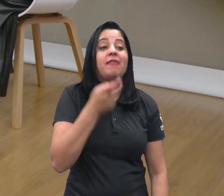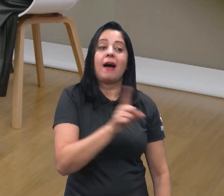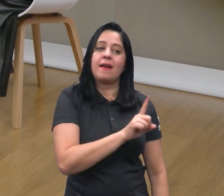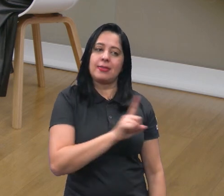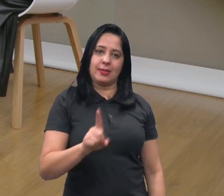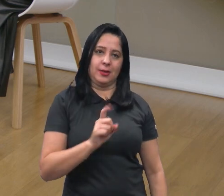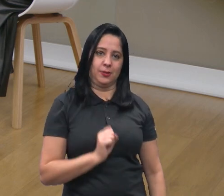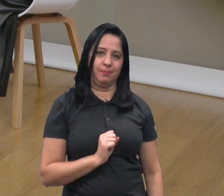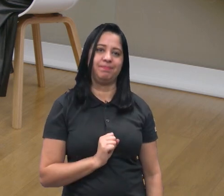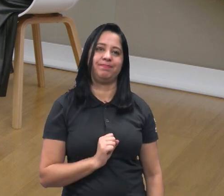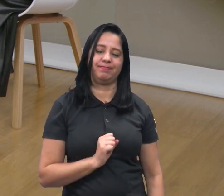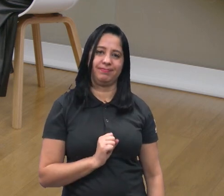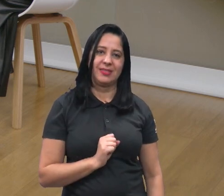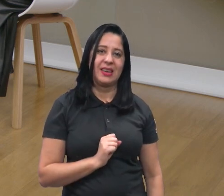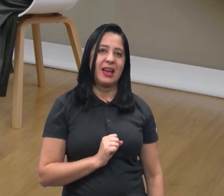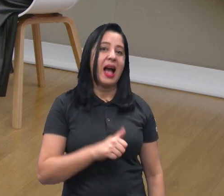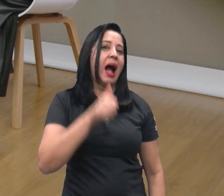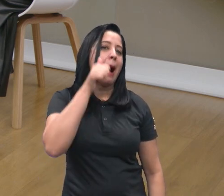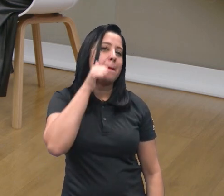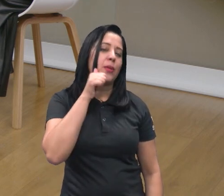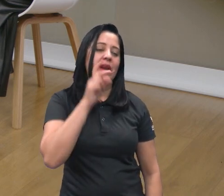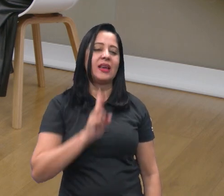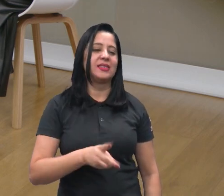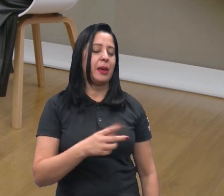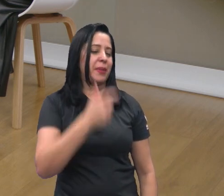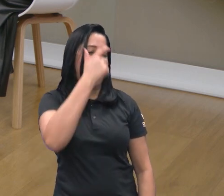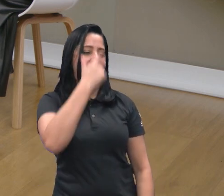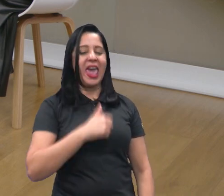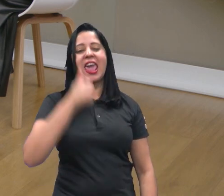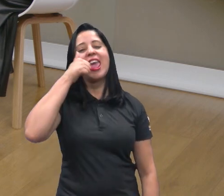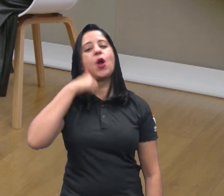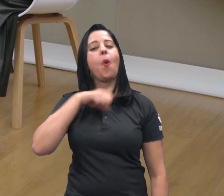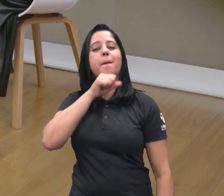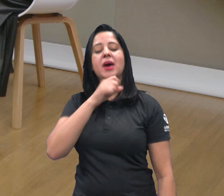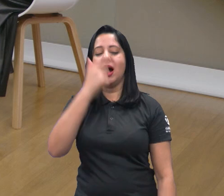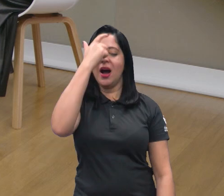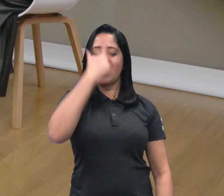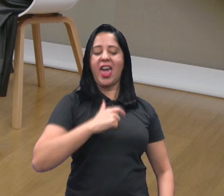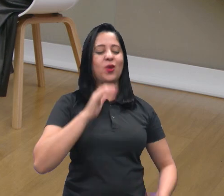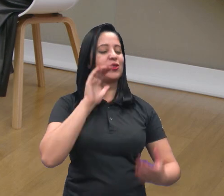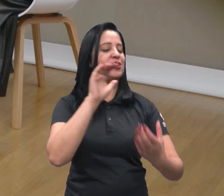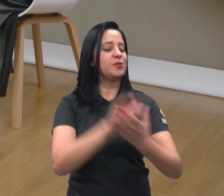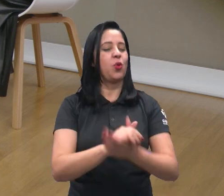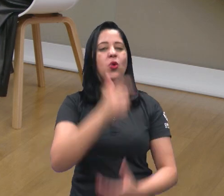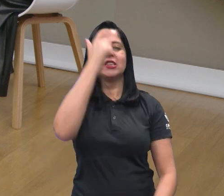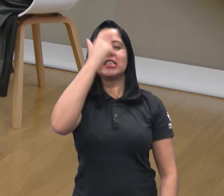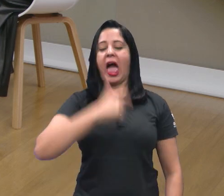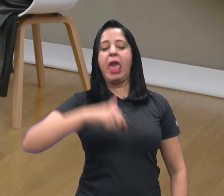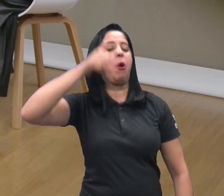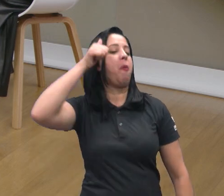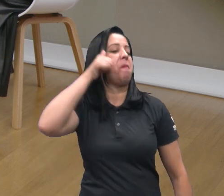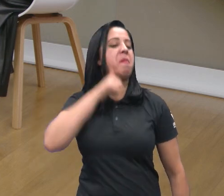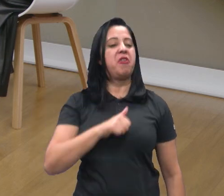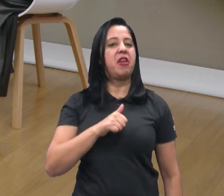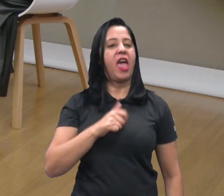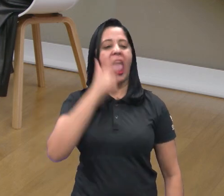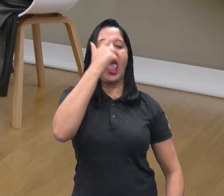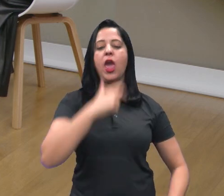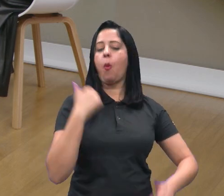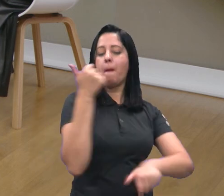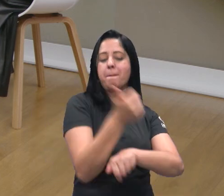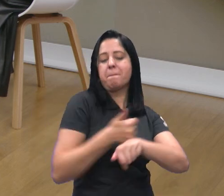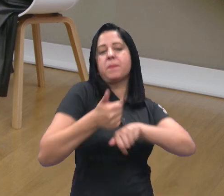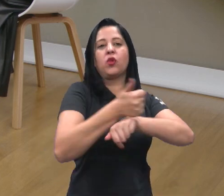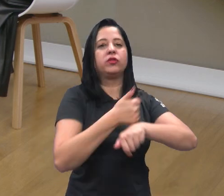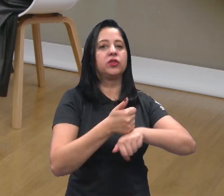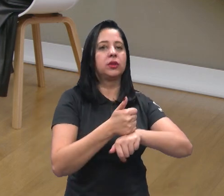igual você falou no primeiro bloco, né? A gente tem aquela, eu sou mãe, eu sou esposa, eu sou mulher, eu sou trabalho fora também. Uhum. E aí a gente tem aquela